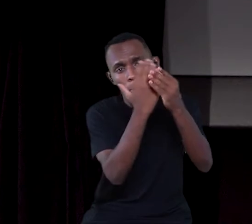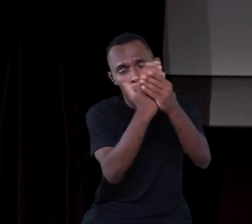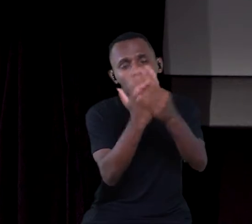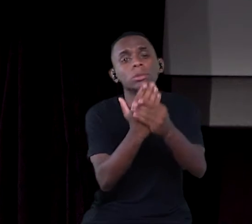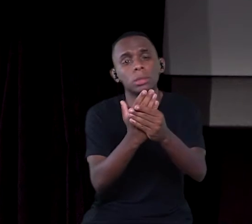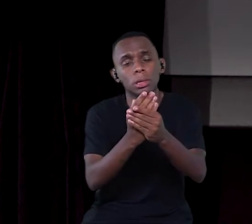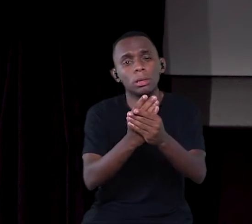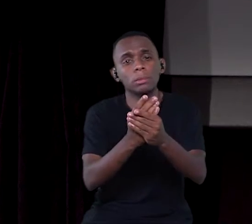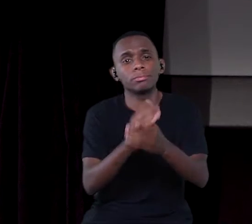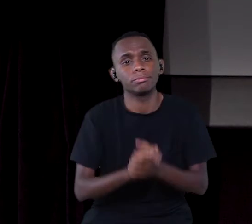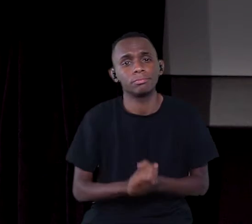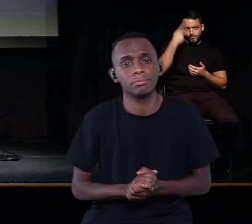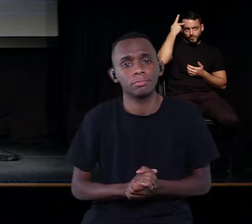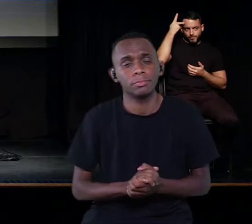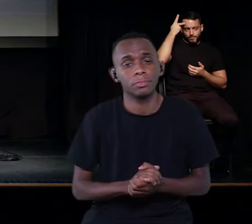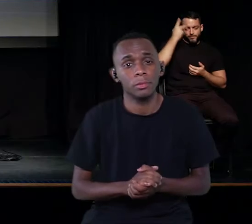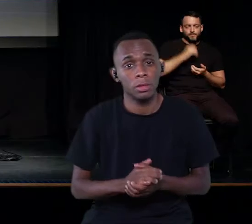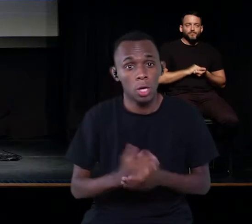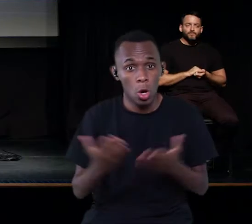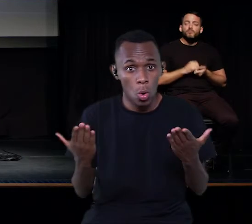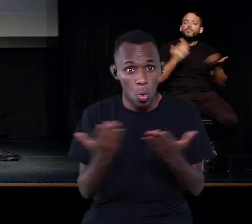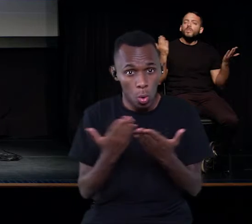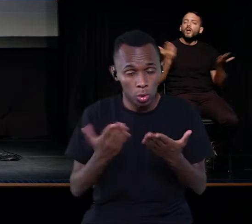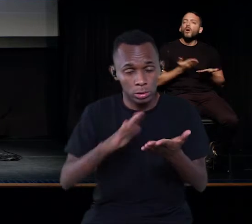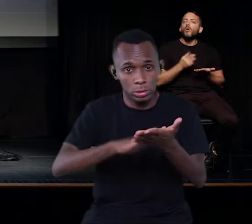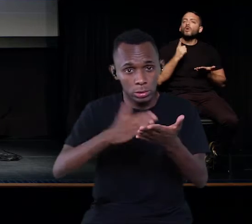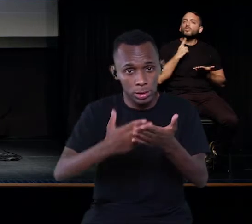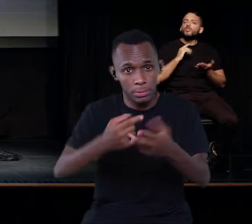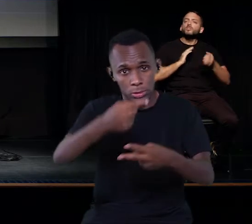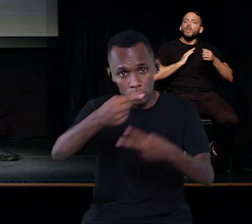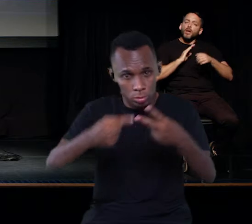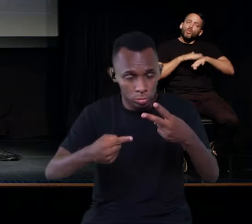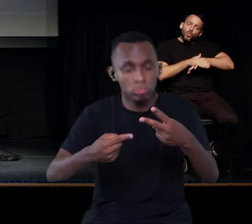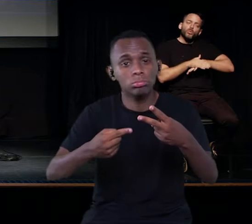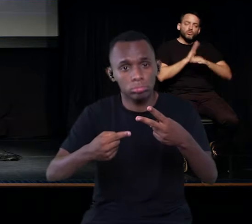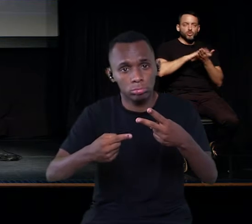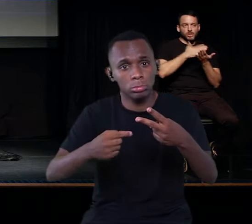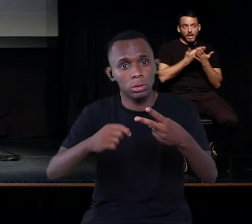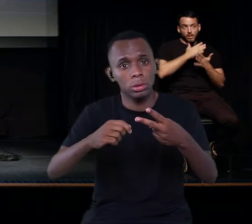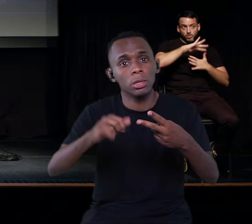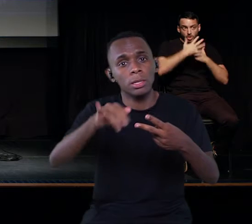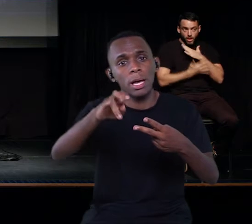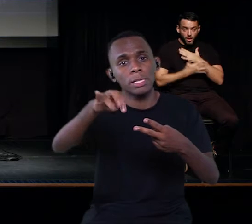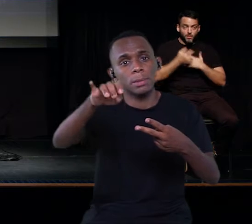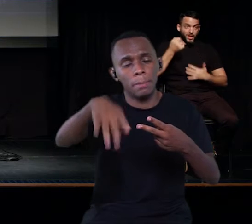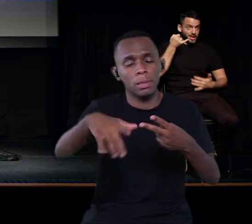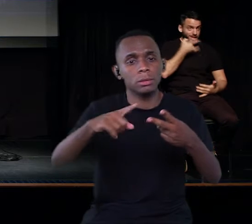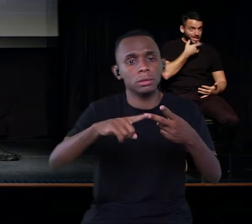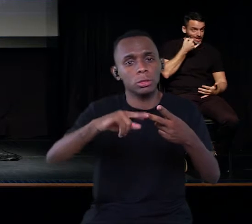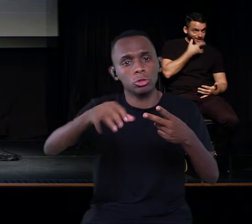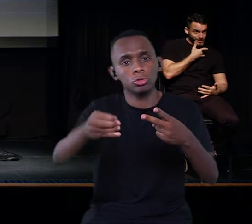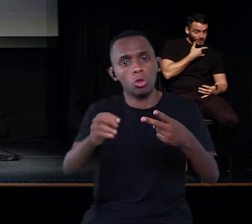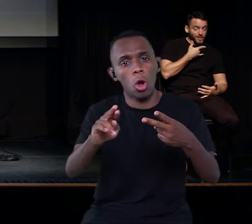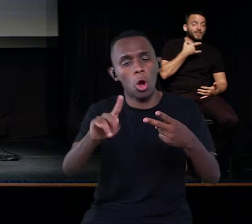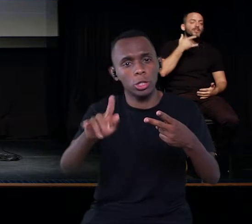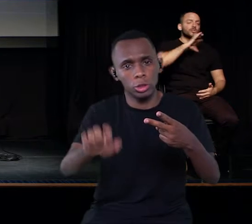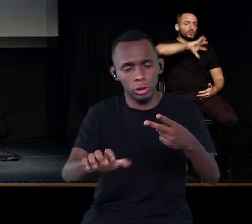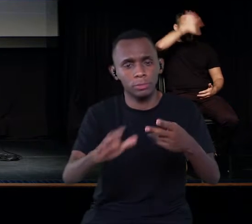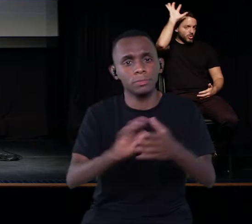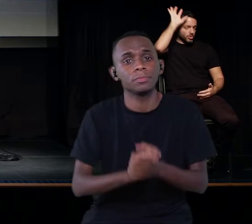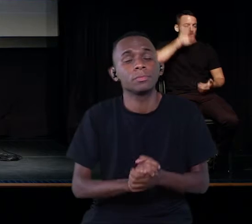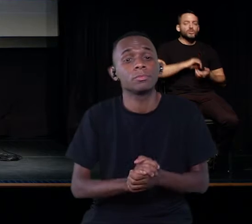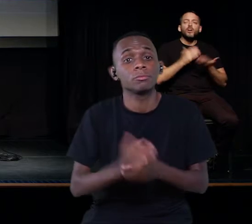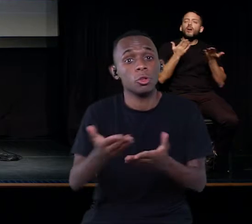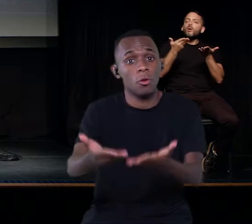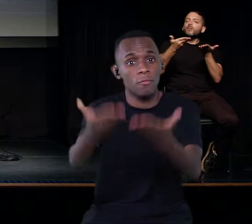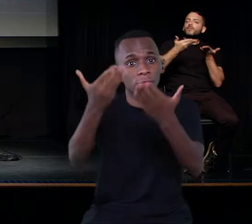sediada em São Paulo. Contaremos nessa noite com os intérpretes de Libras, Yasmin e Jorge. Convidamos